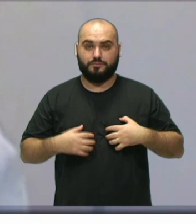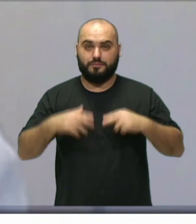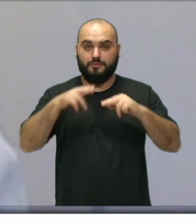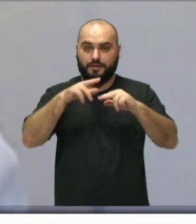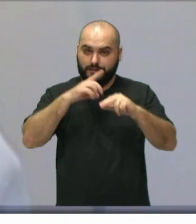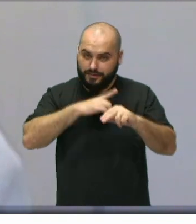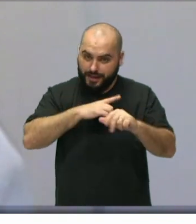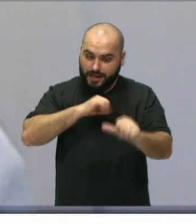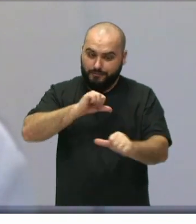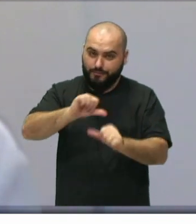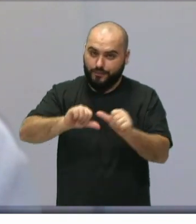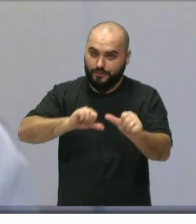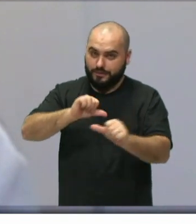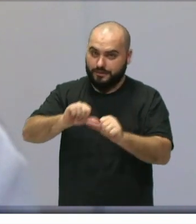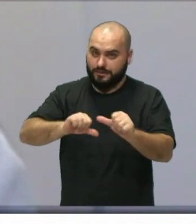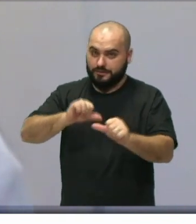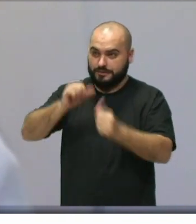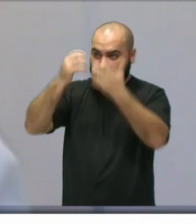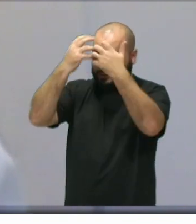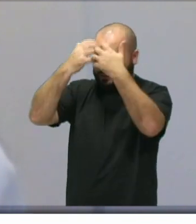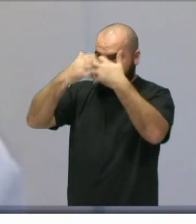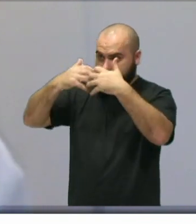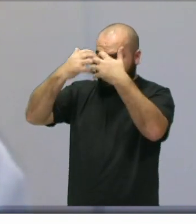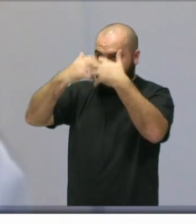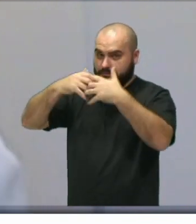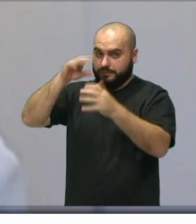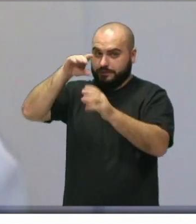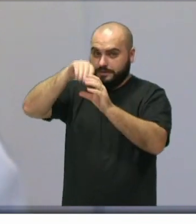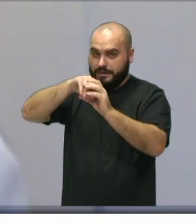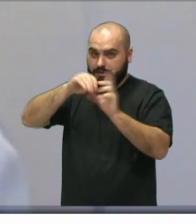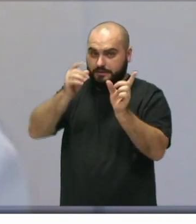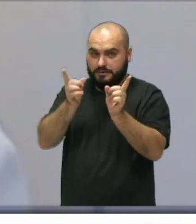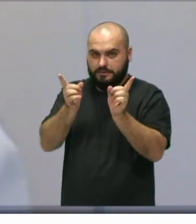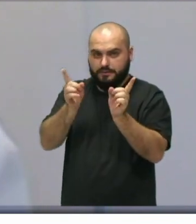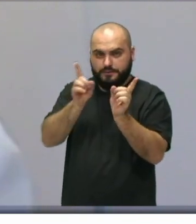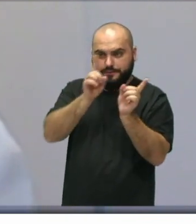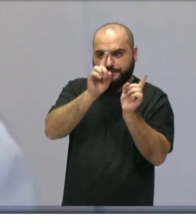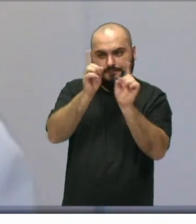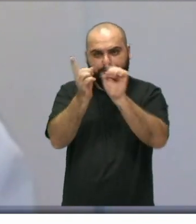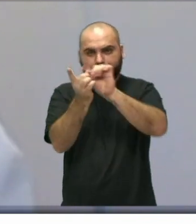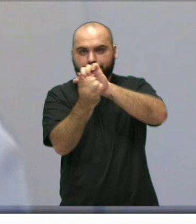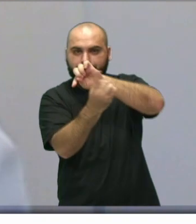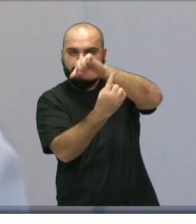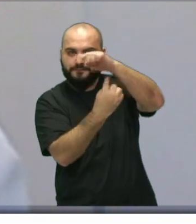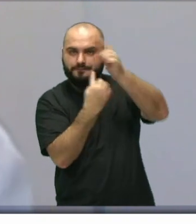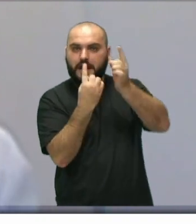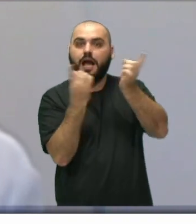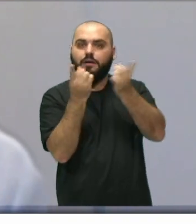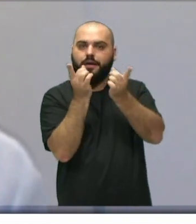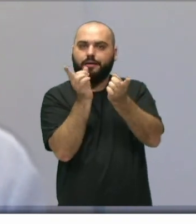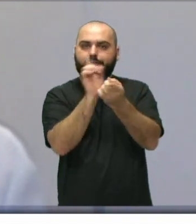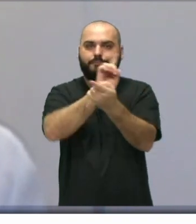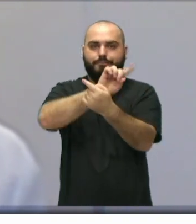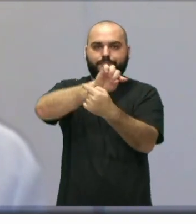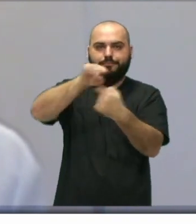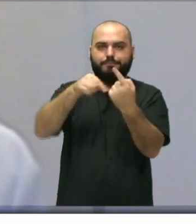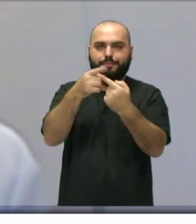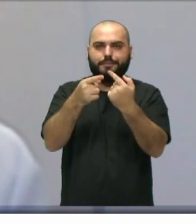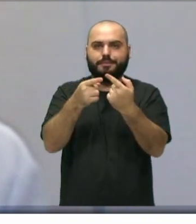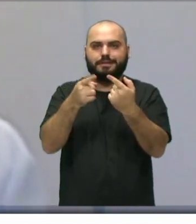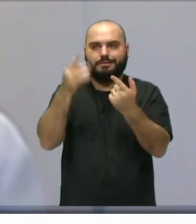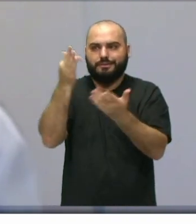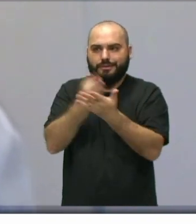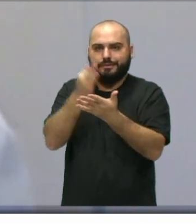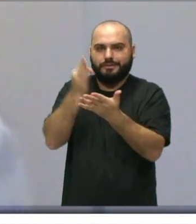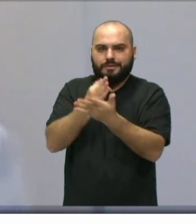alteração nos centros suprassegmentares cerebrais, a gente sempre vai sentir a dor aqui, embora a lesão seja periférica, no caso